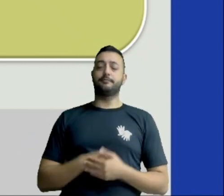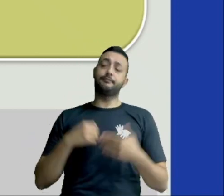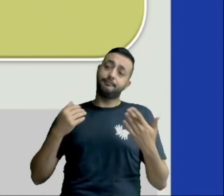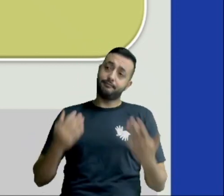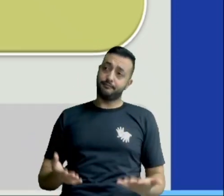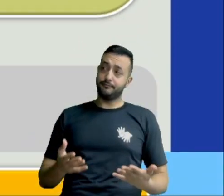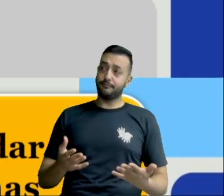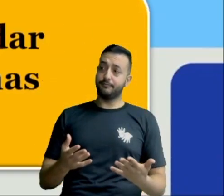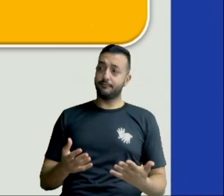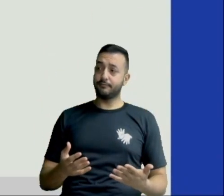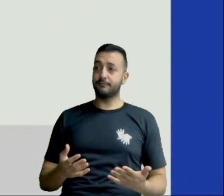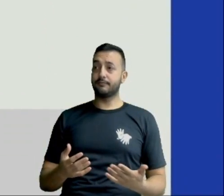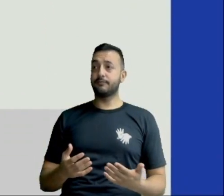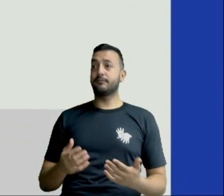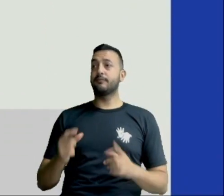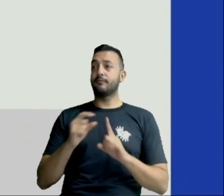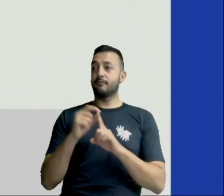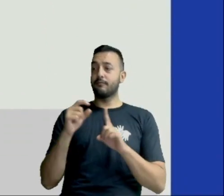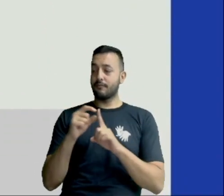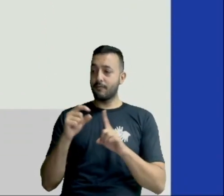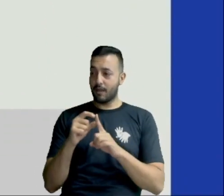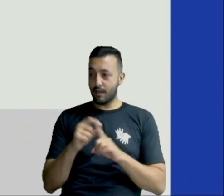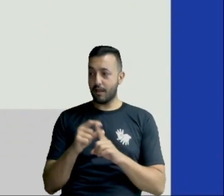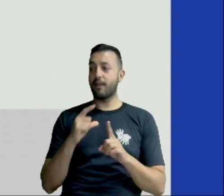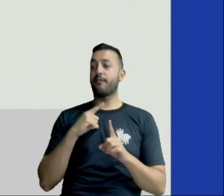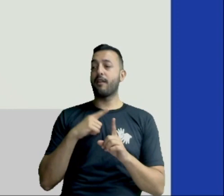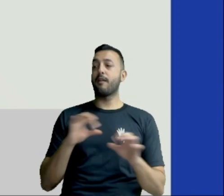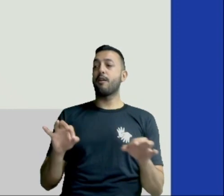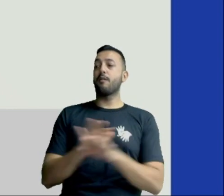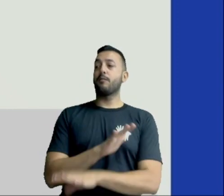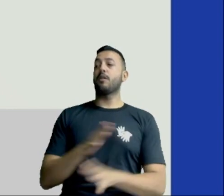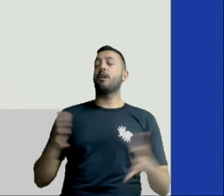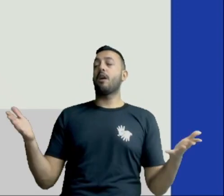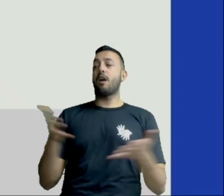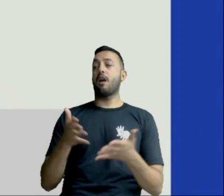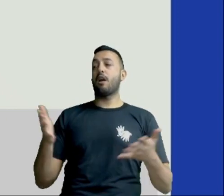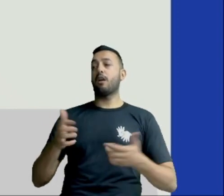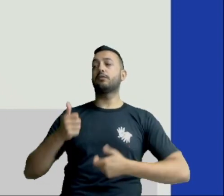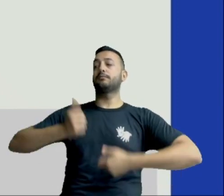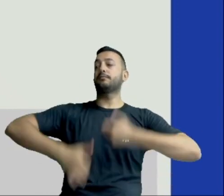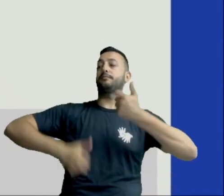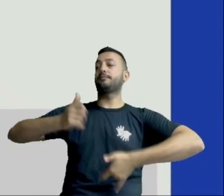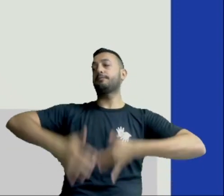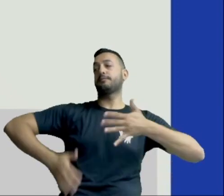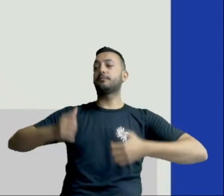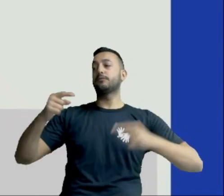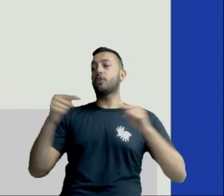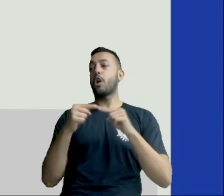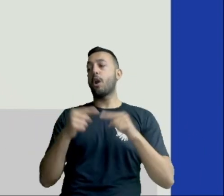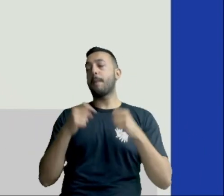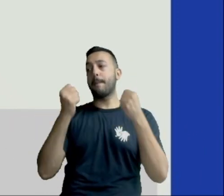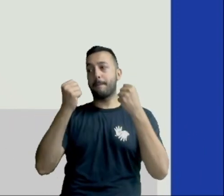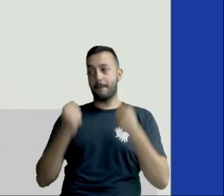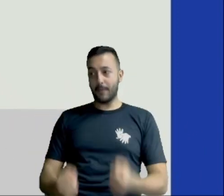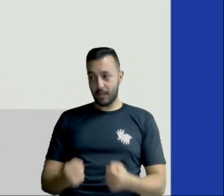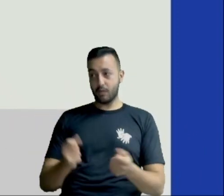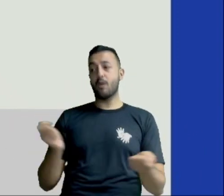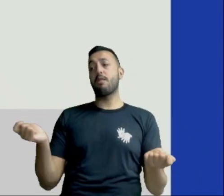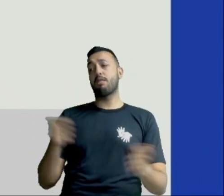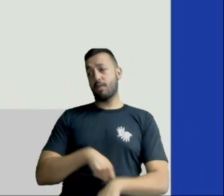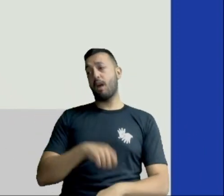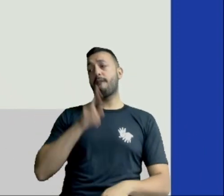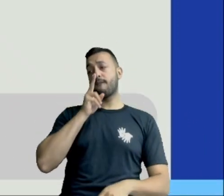Bom, palavrinhas aí, agora vamos também a expressões que também se referem ao peso, que dá